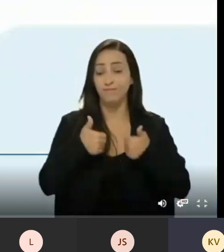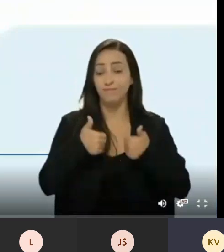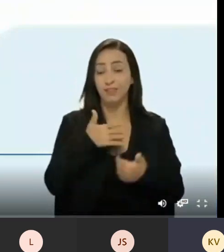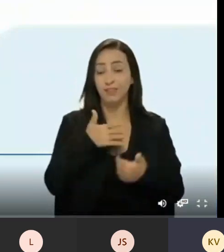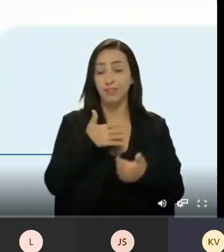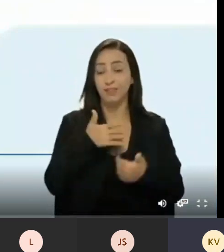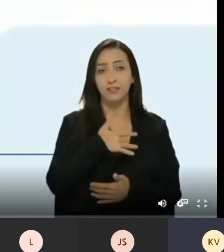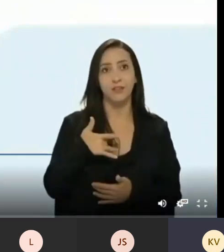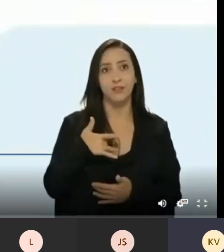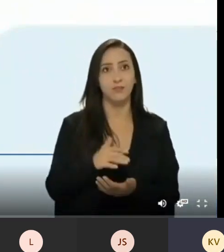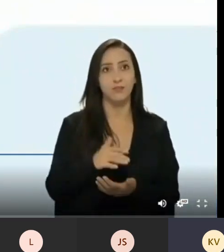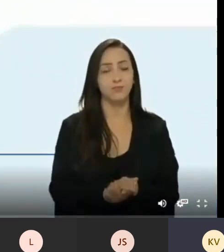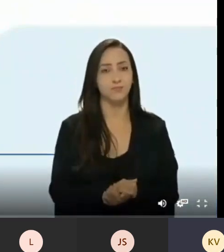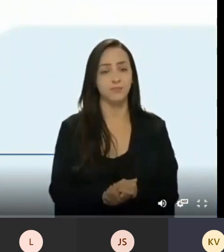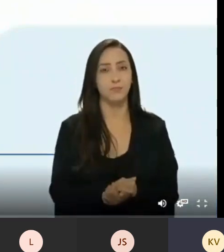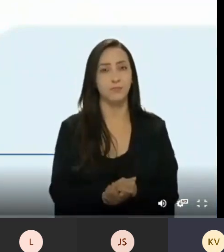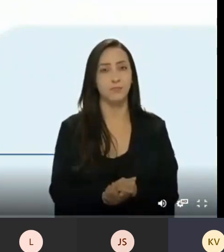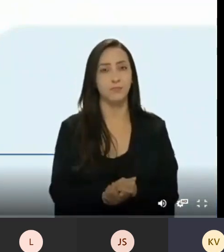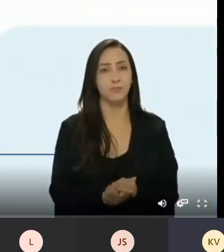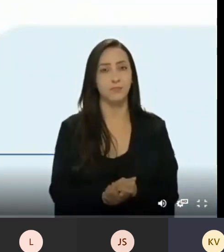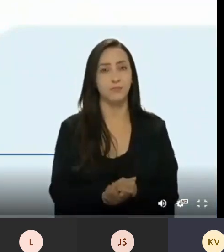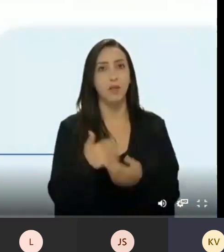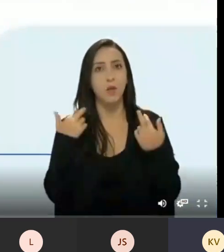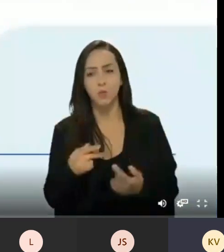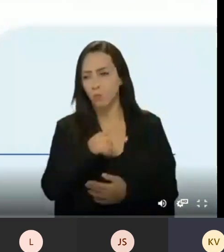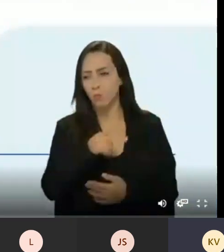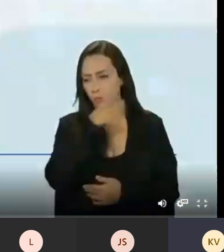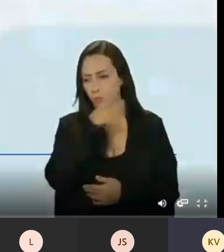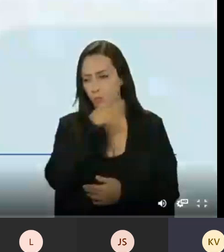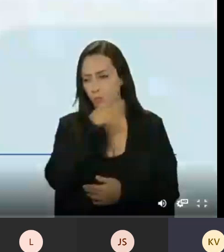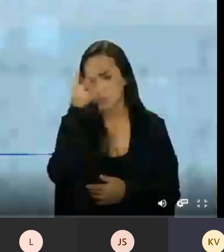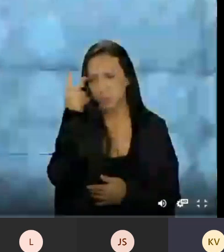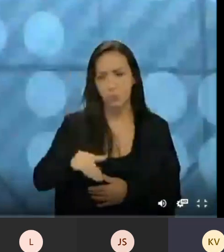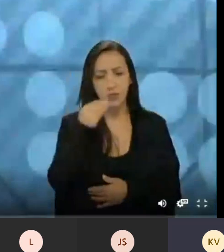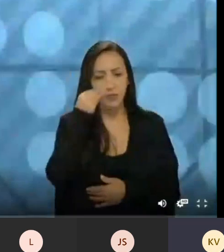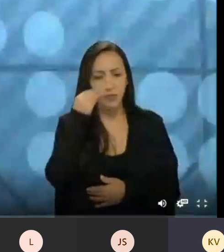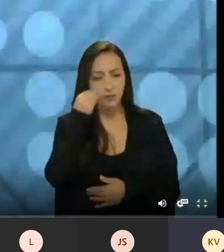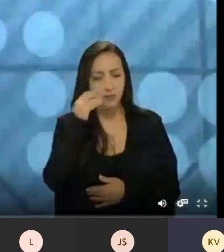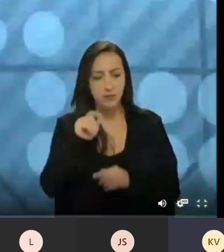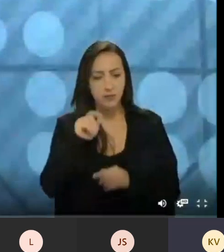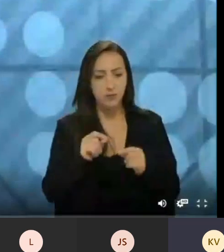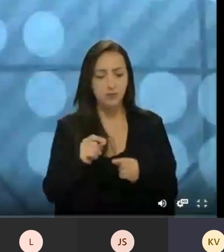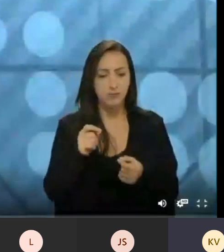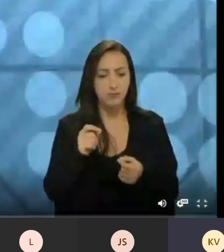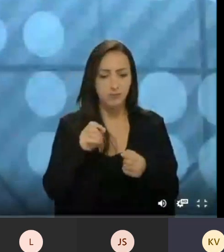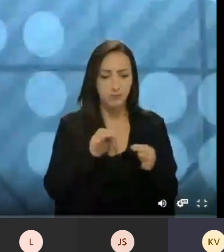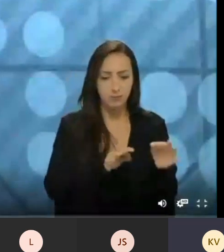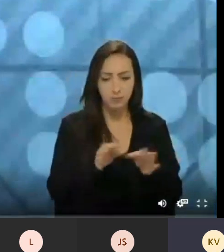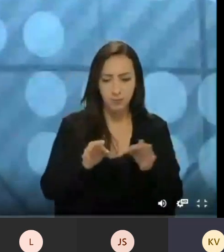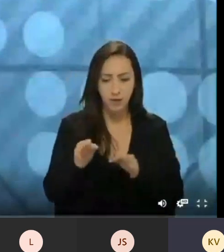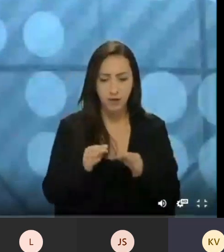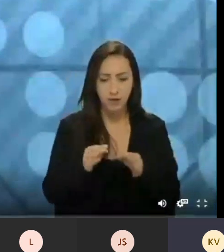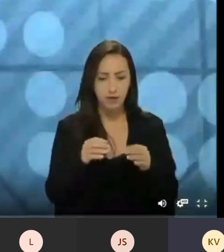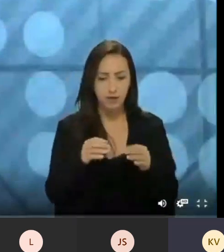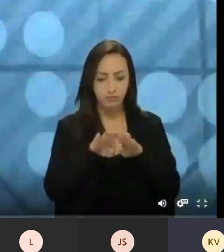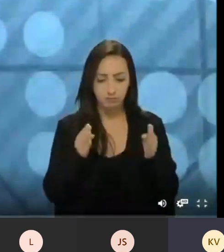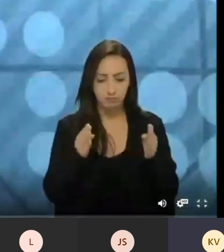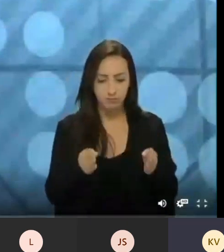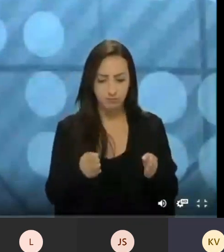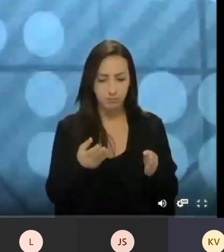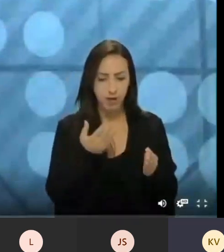saudável. É muito comum as pessoas tentarem fazer hoje marmitas, por exemplo.